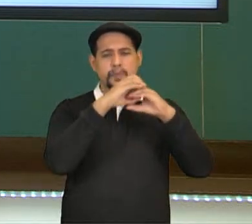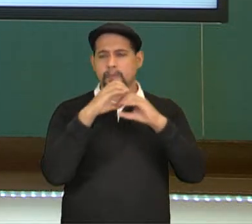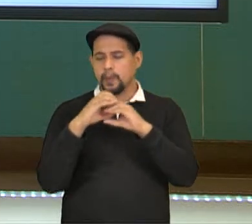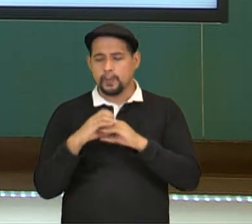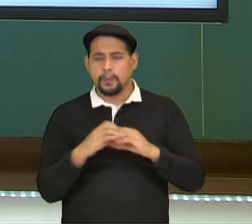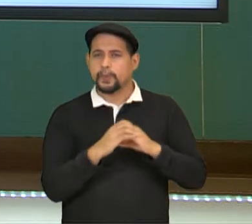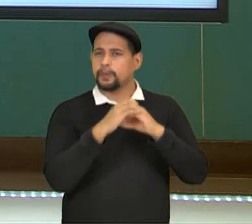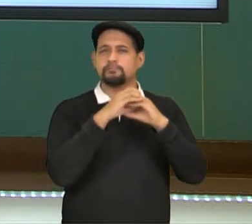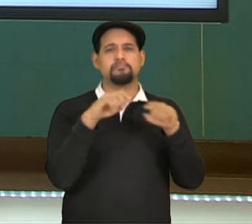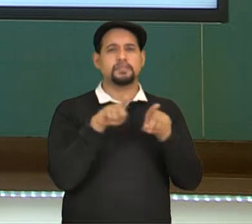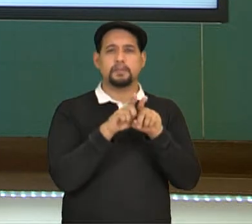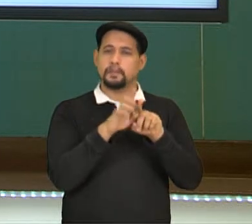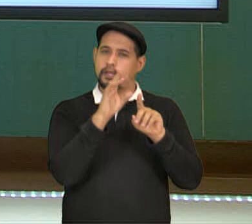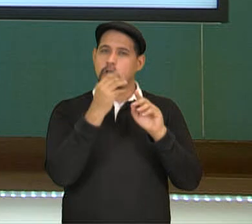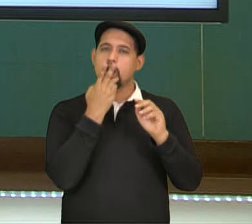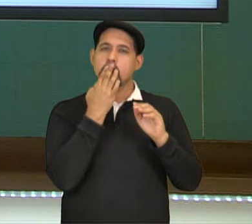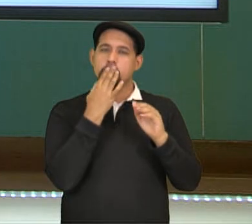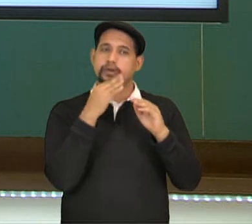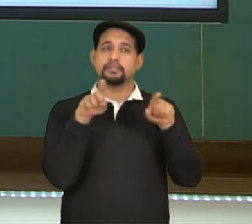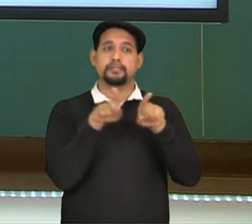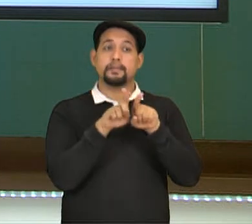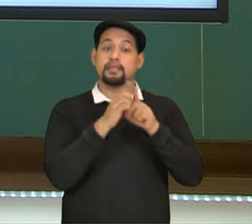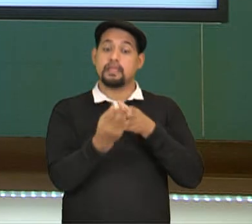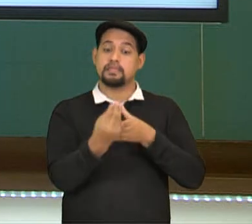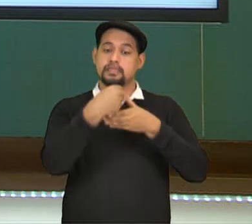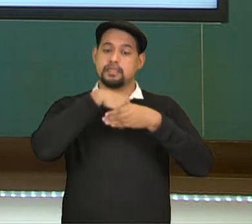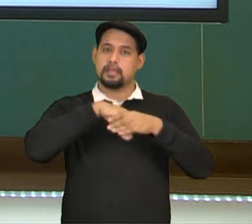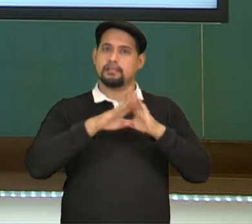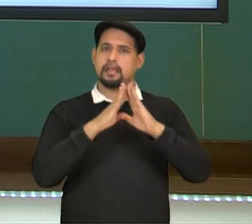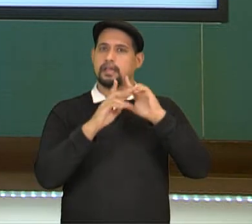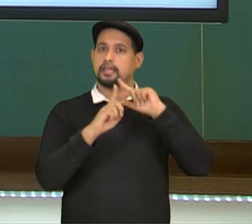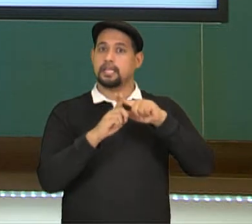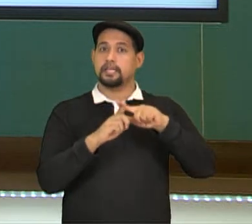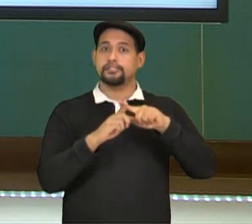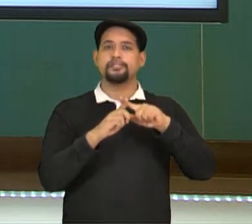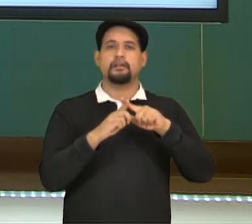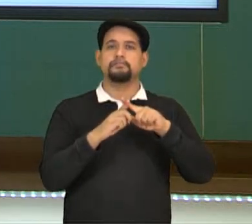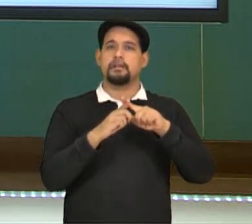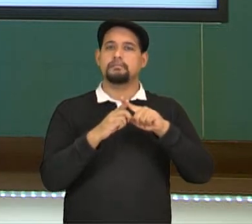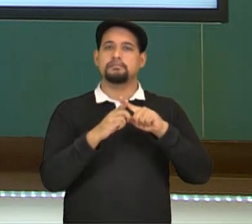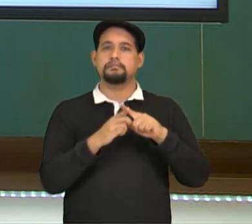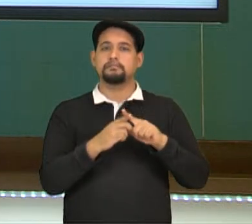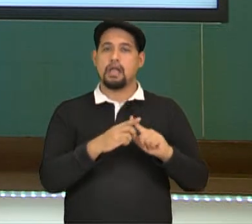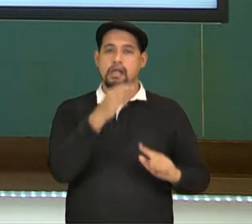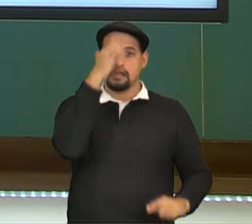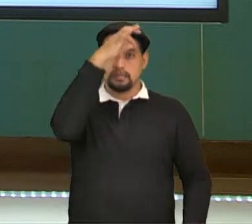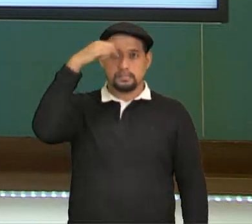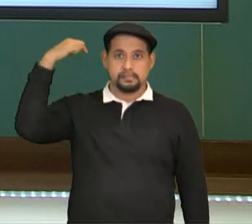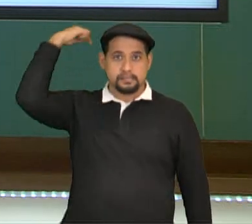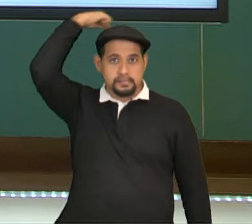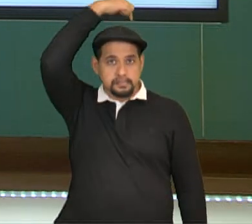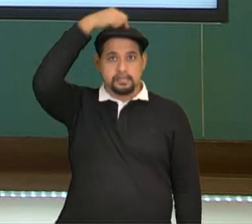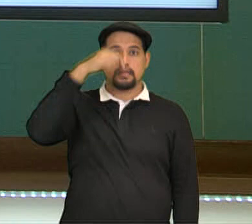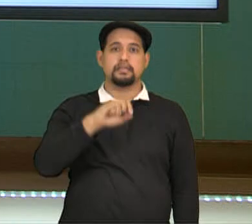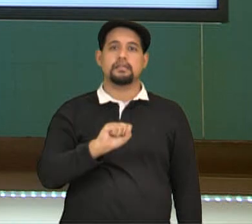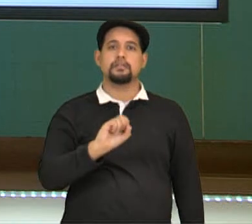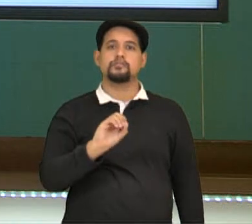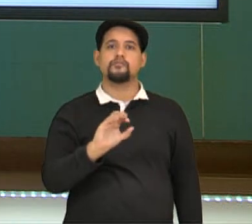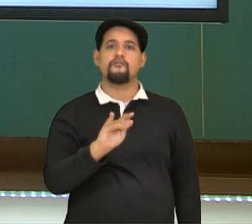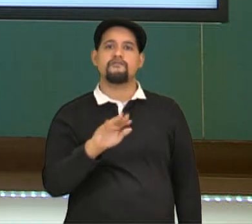Aqui, por exemplo, a gente tem a parte interna da igreja de Santa Sofia, que é uma igreja maravilhosa, uma construção